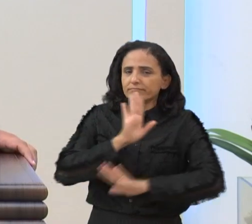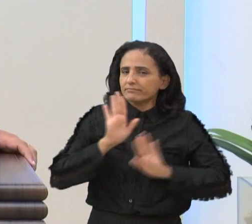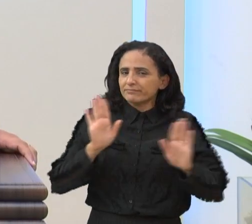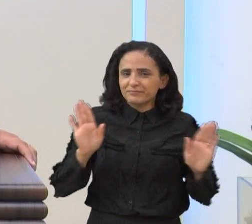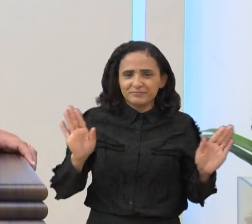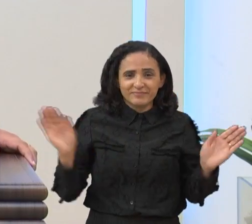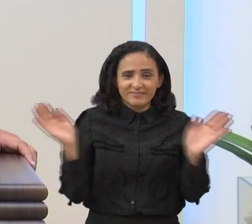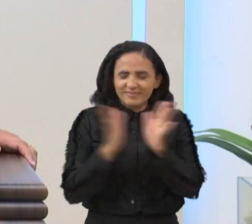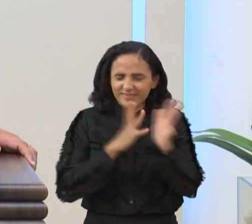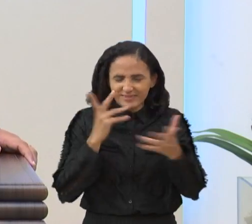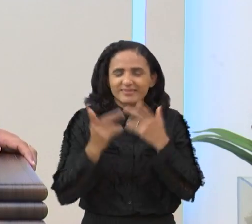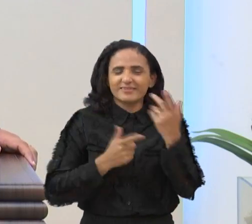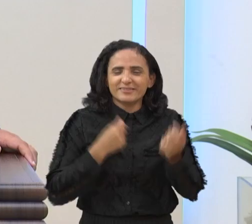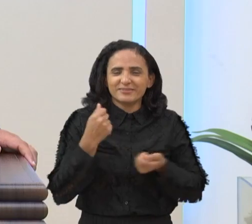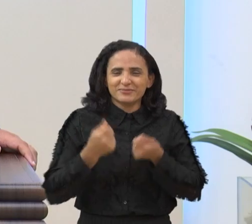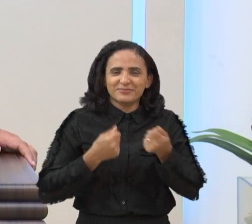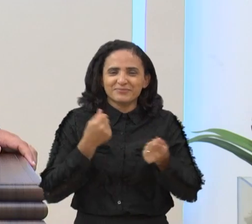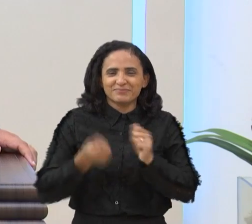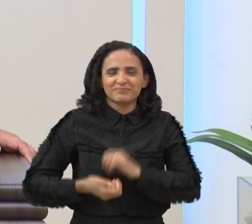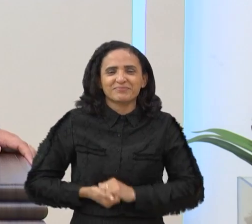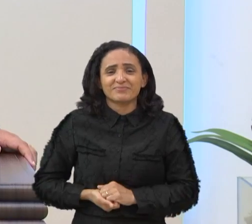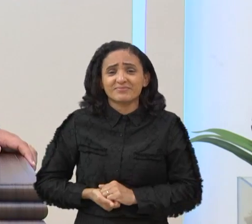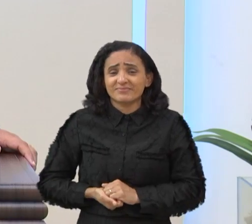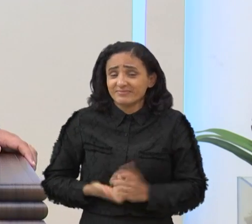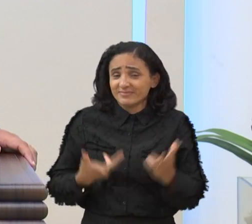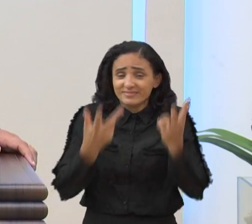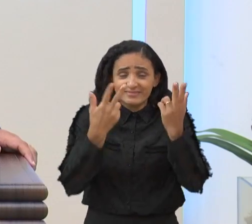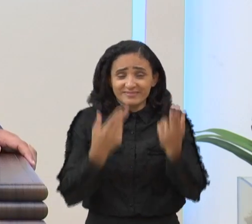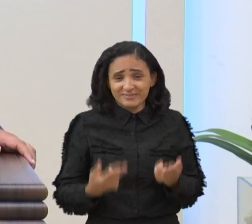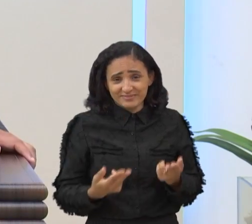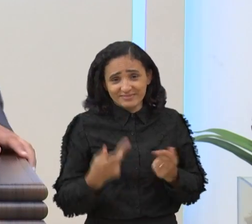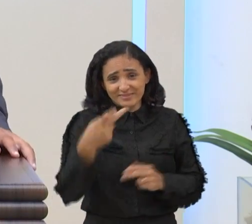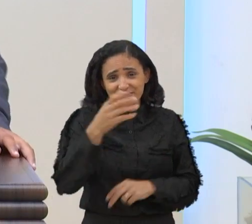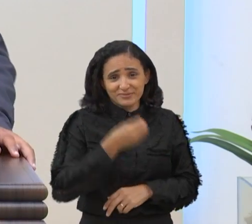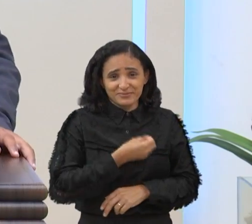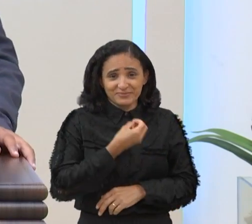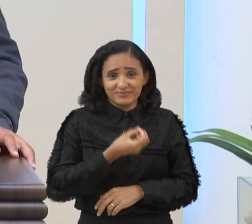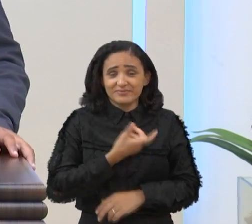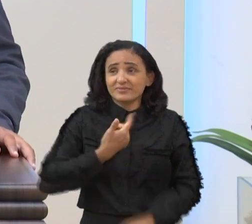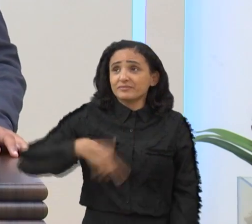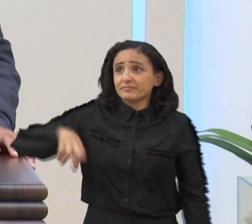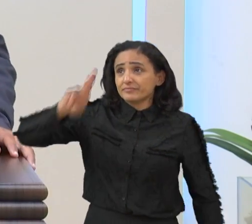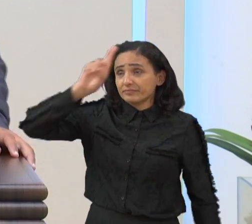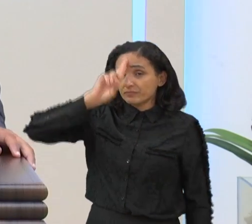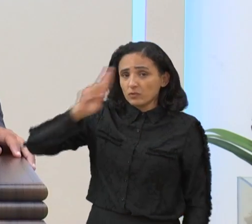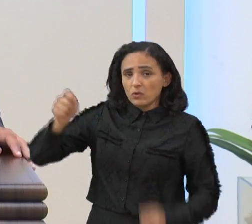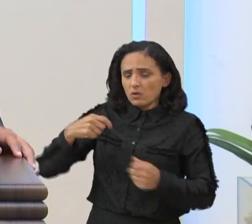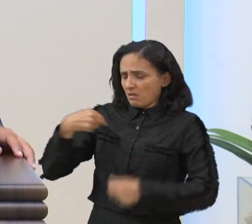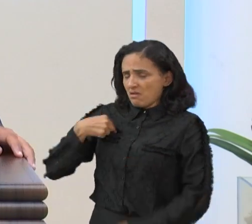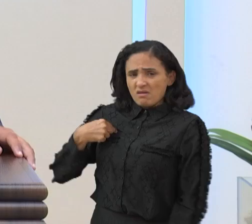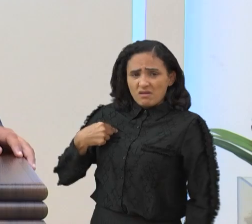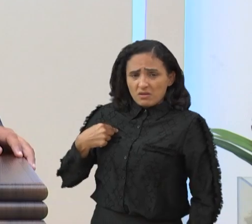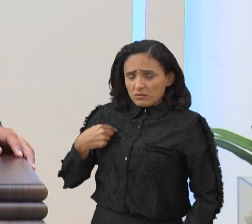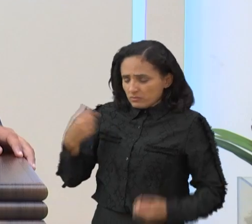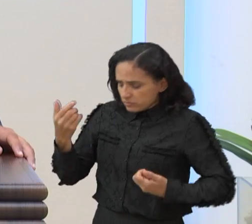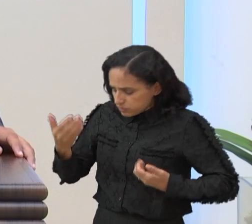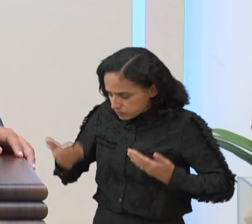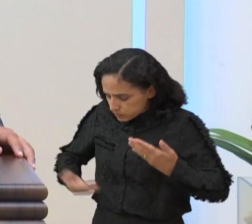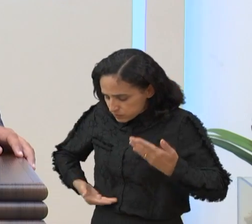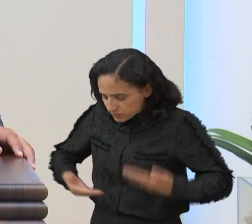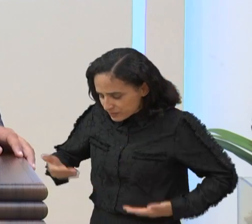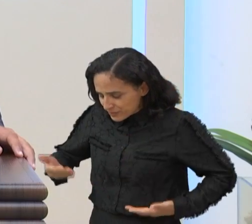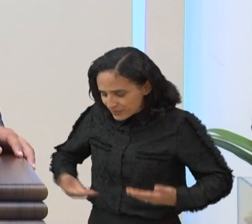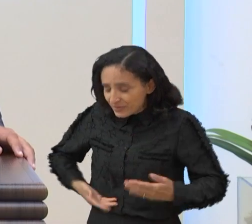lavou-se. Aleluia. É assim que tem que ser. Deus é o Senhor, eu sou servo. Deus